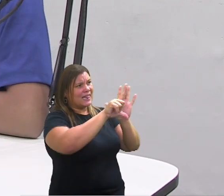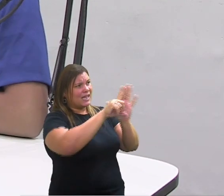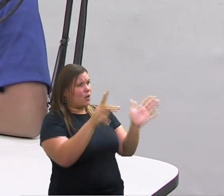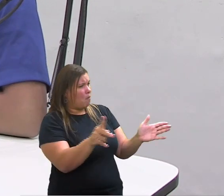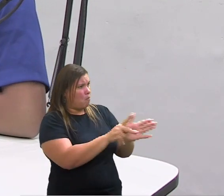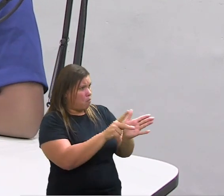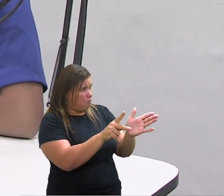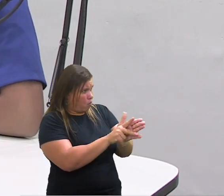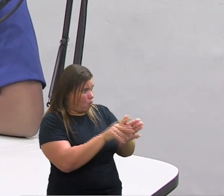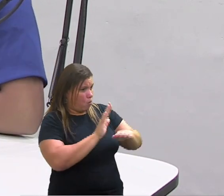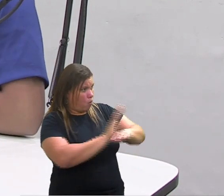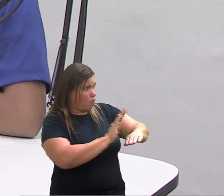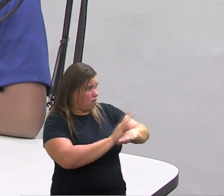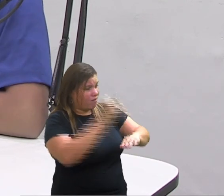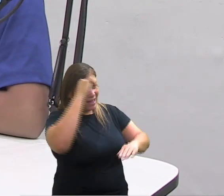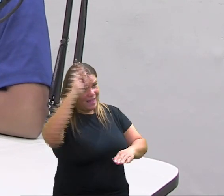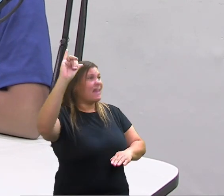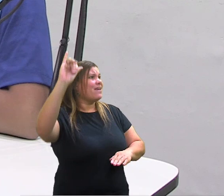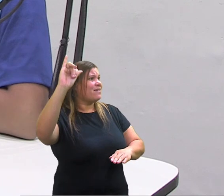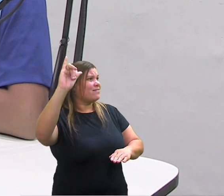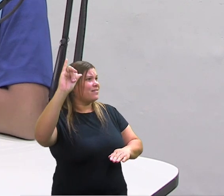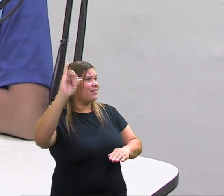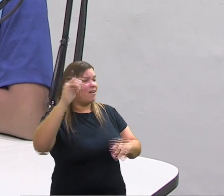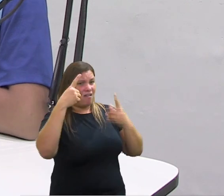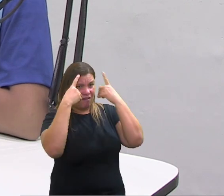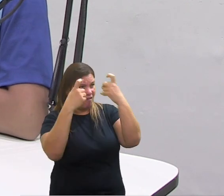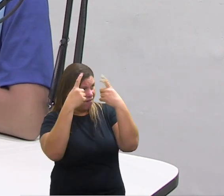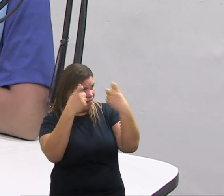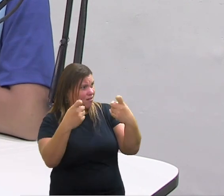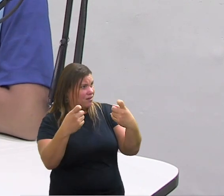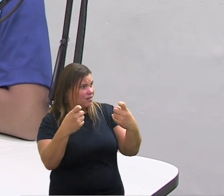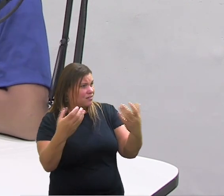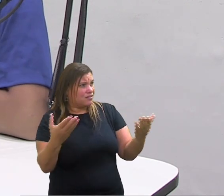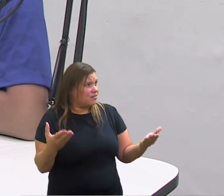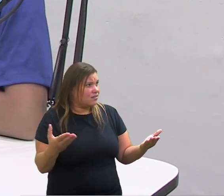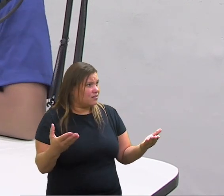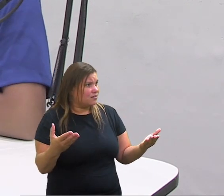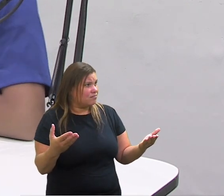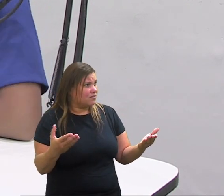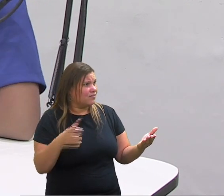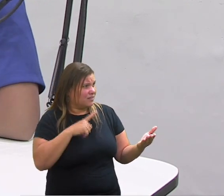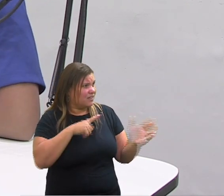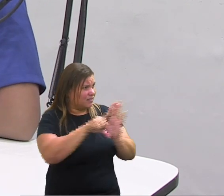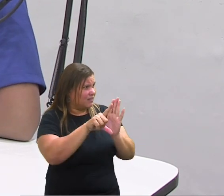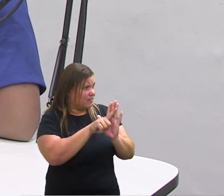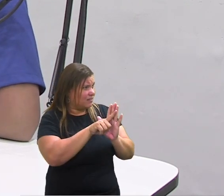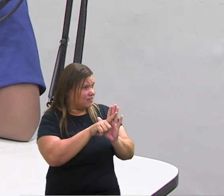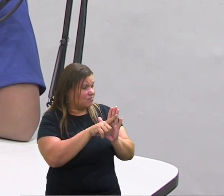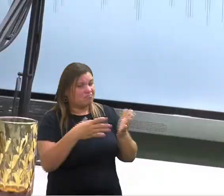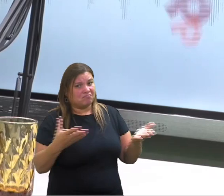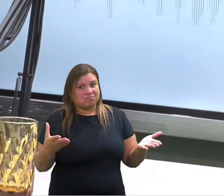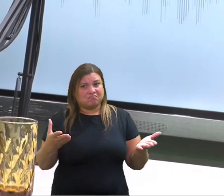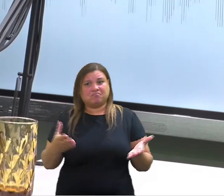um aluno para o outro e existem leis para uma agressão de um aluno para um funcionário?